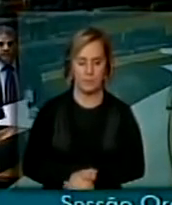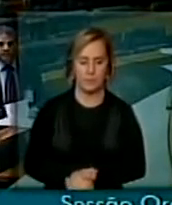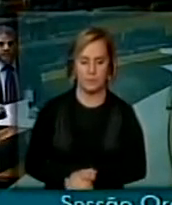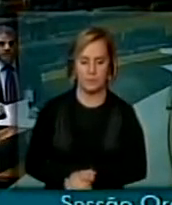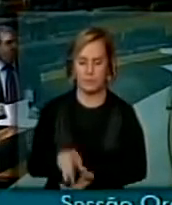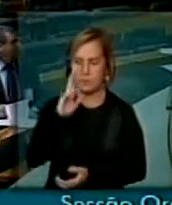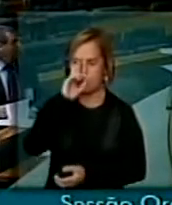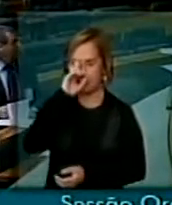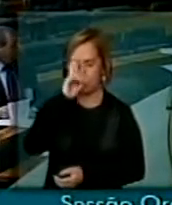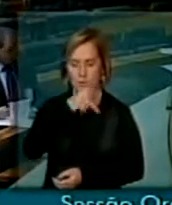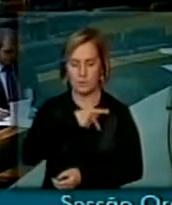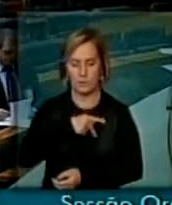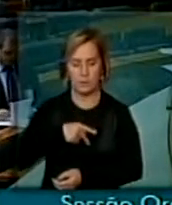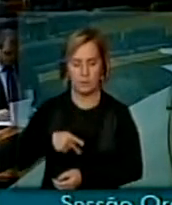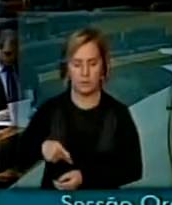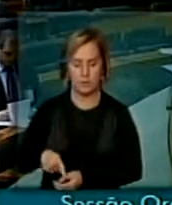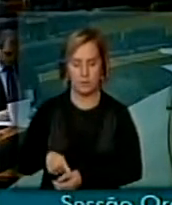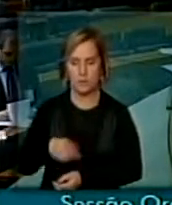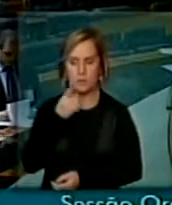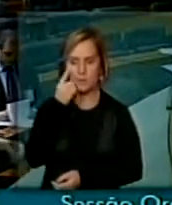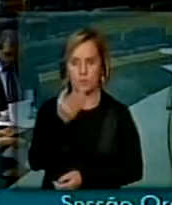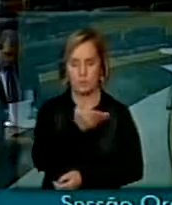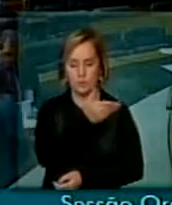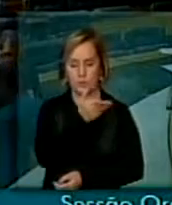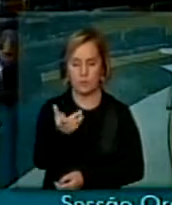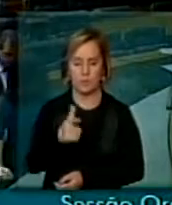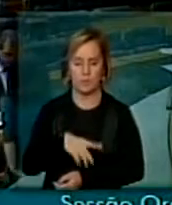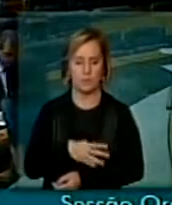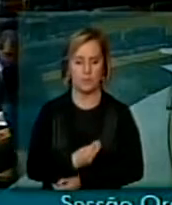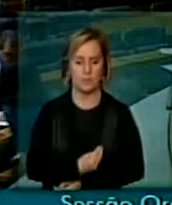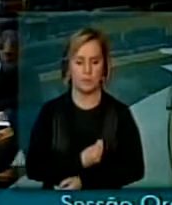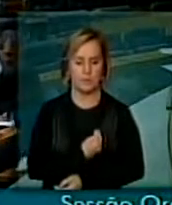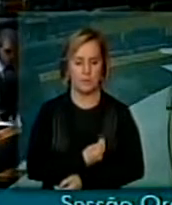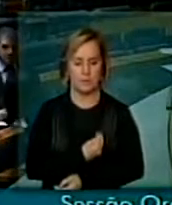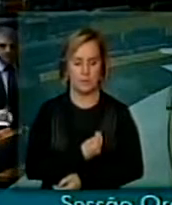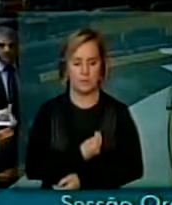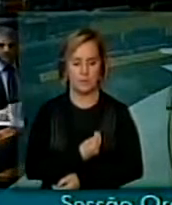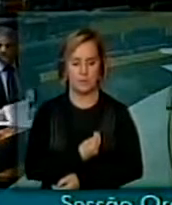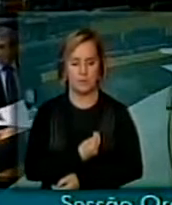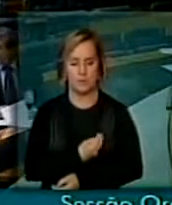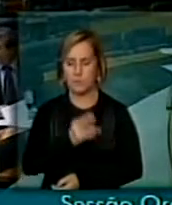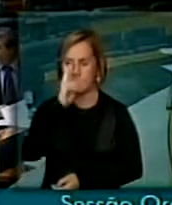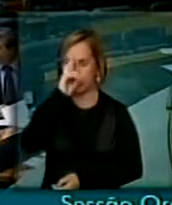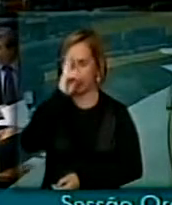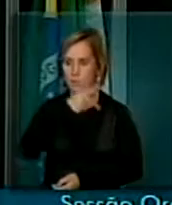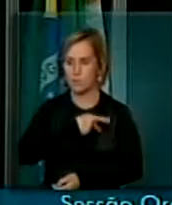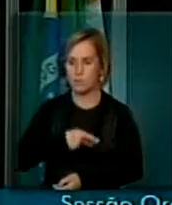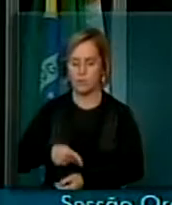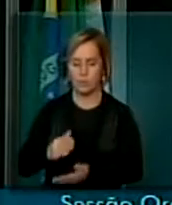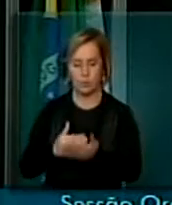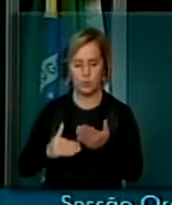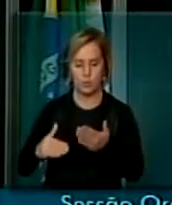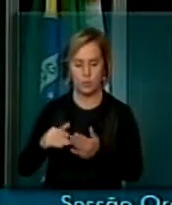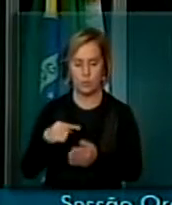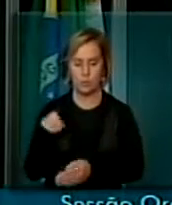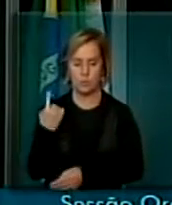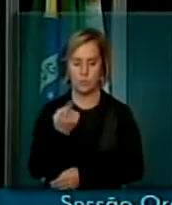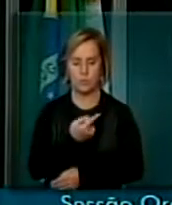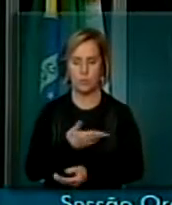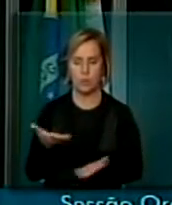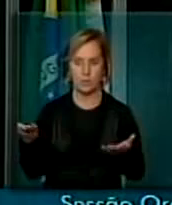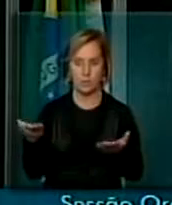Senhor presidente, senhoras e senhores deputados. Senhor presidente, todos nós